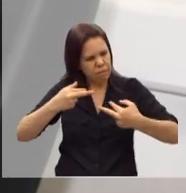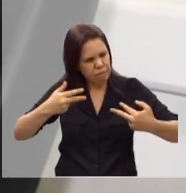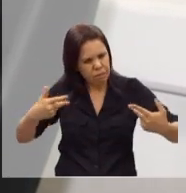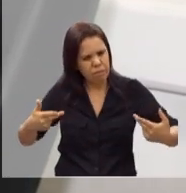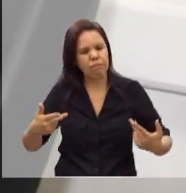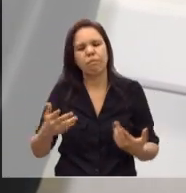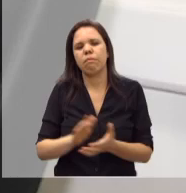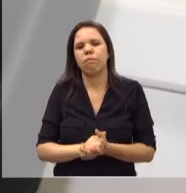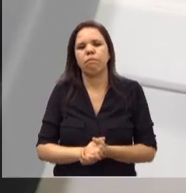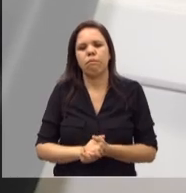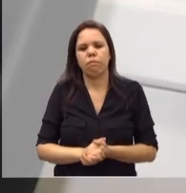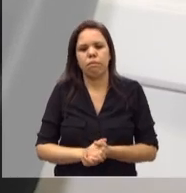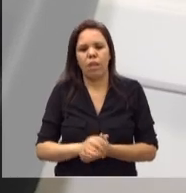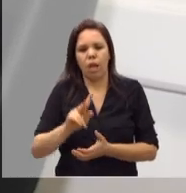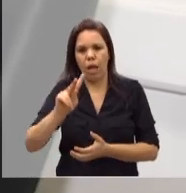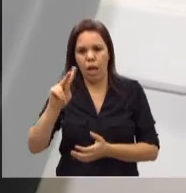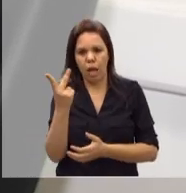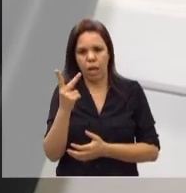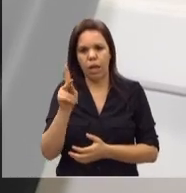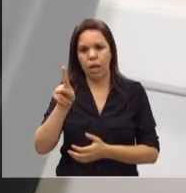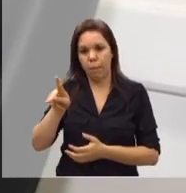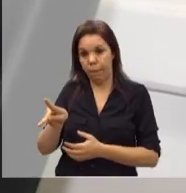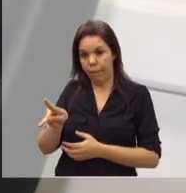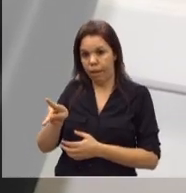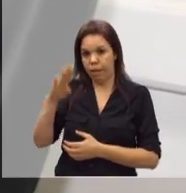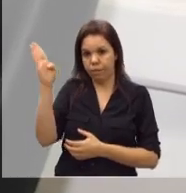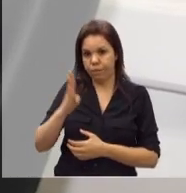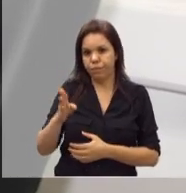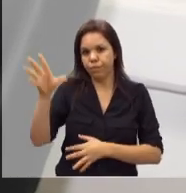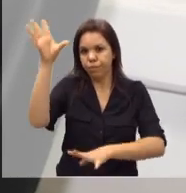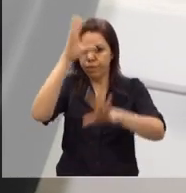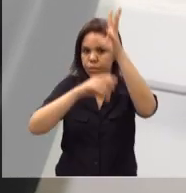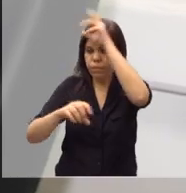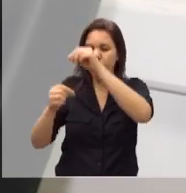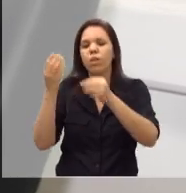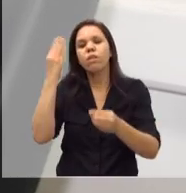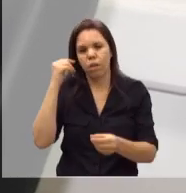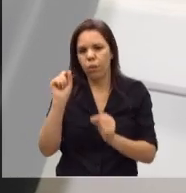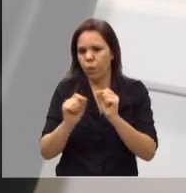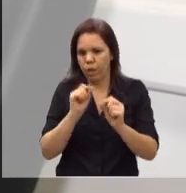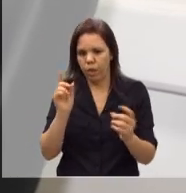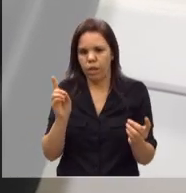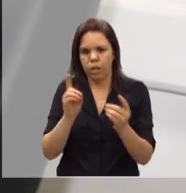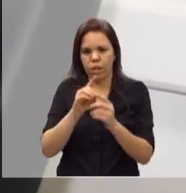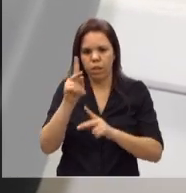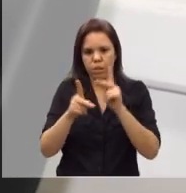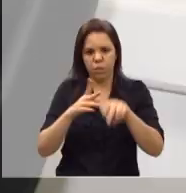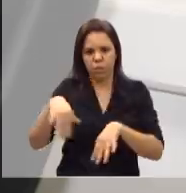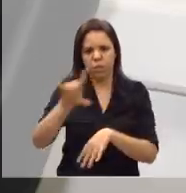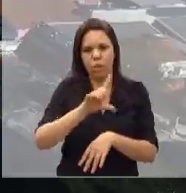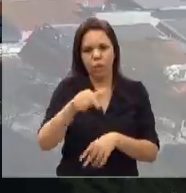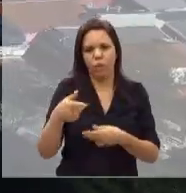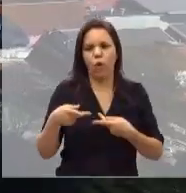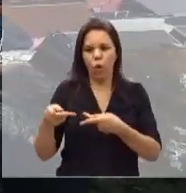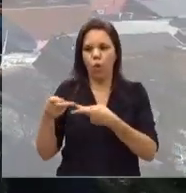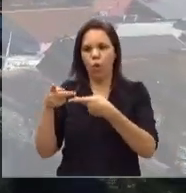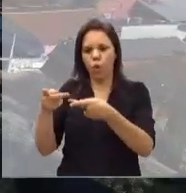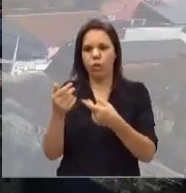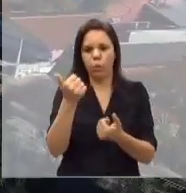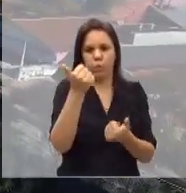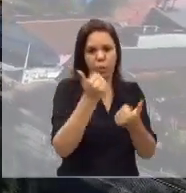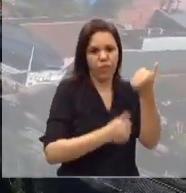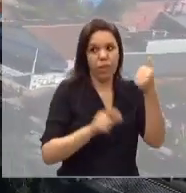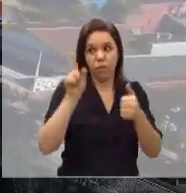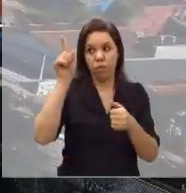Texas Instrumentos e HP do Brasil. E aprendi, sei o que é atender povo. E depois eu fui convidado para ser subprefeito de